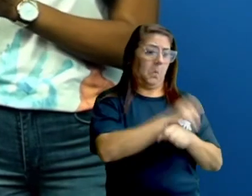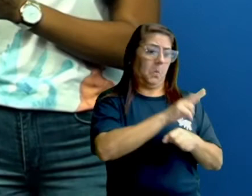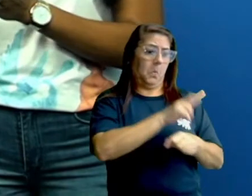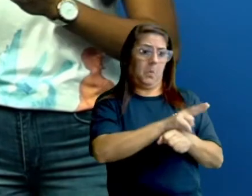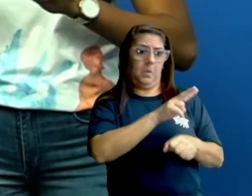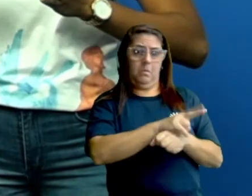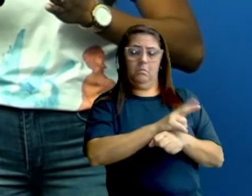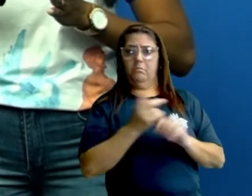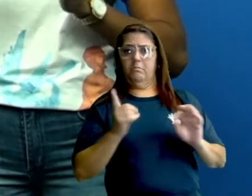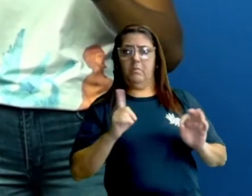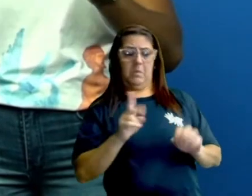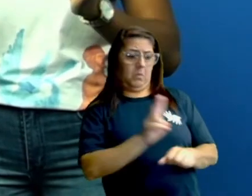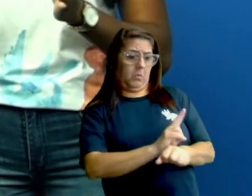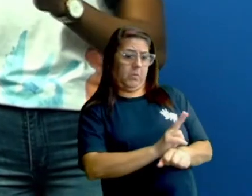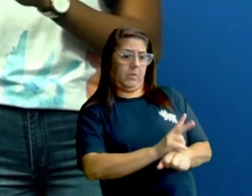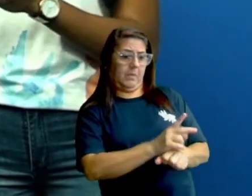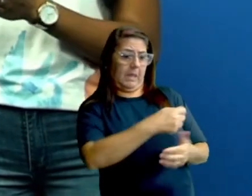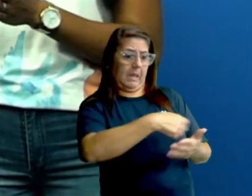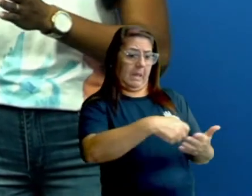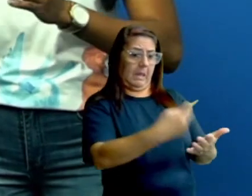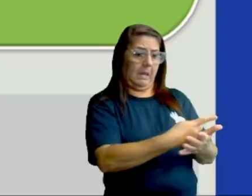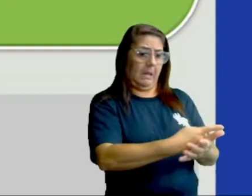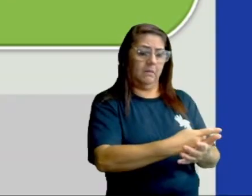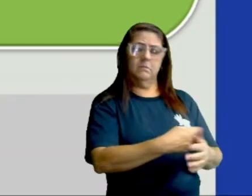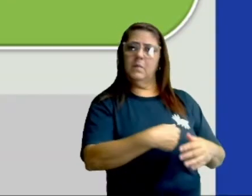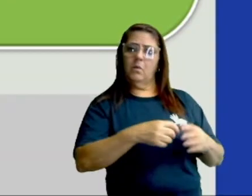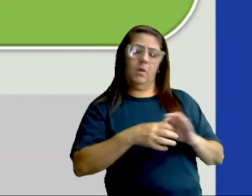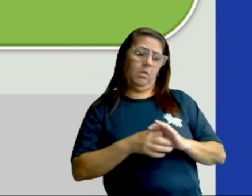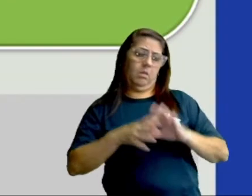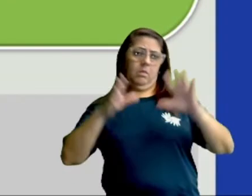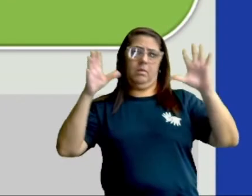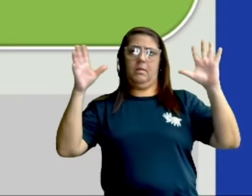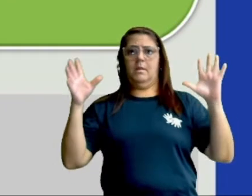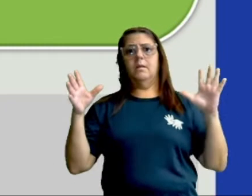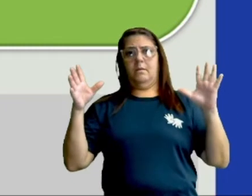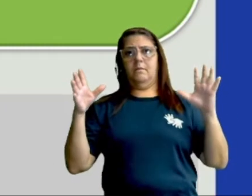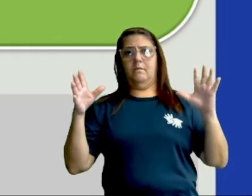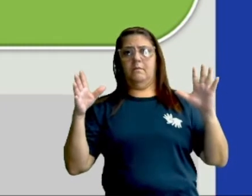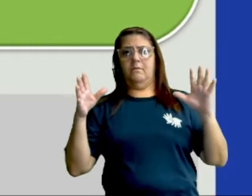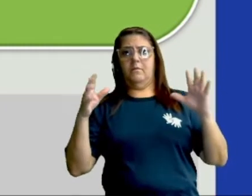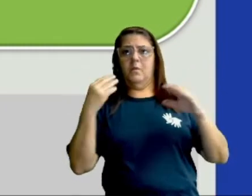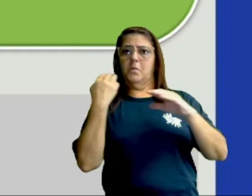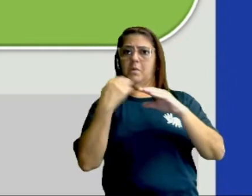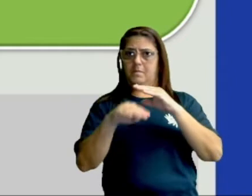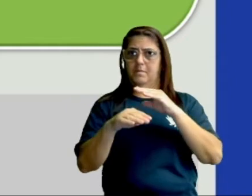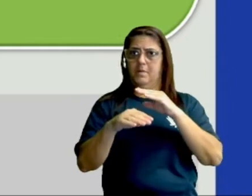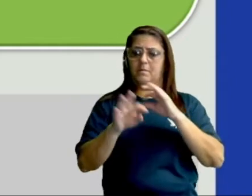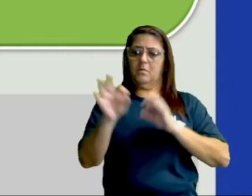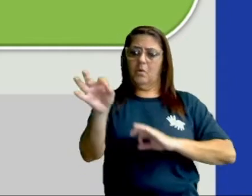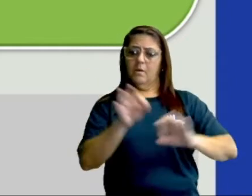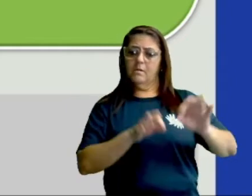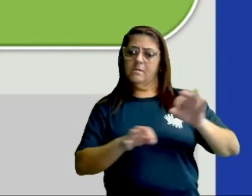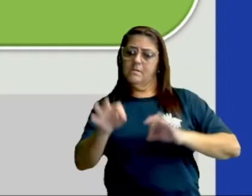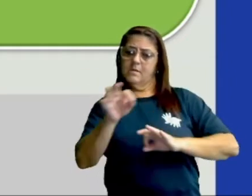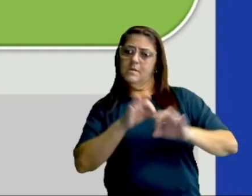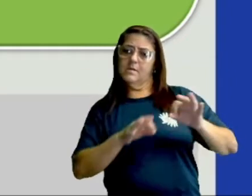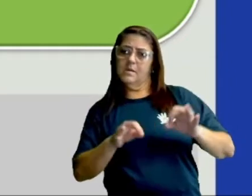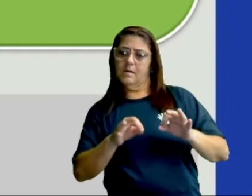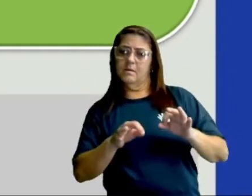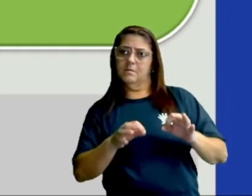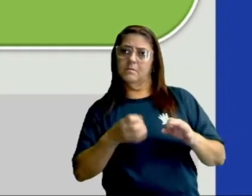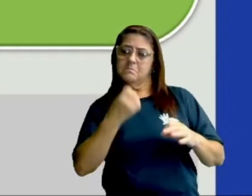tentando fazer com que você escreva desta forma ou da outra. E também ele pode ser elaborado,